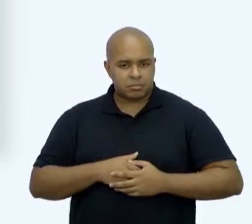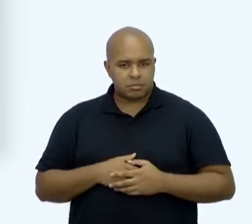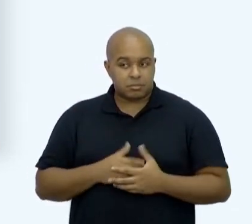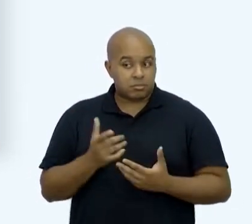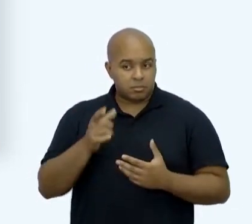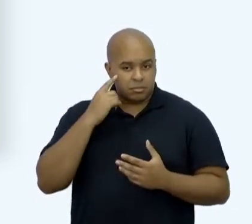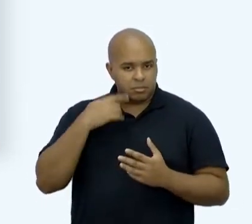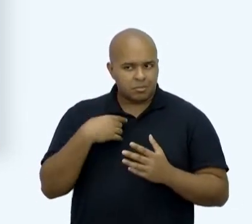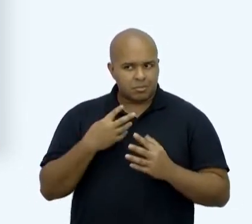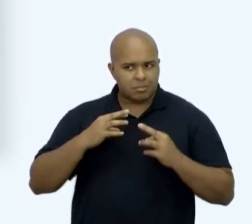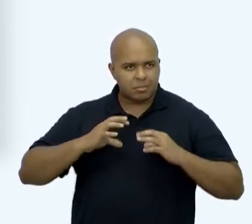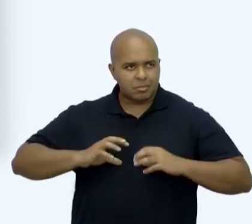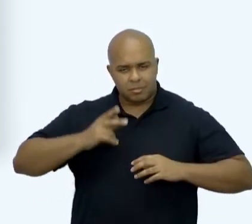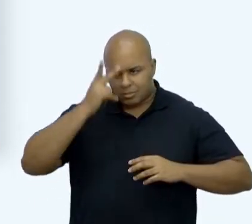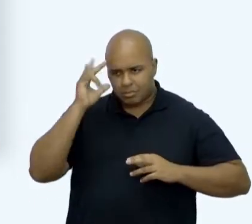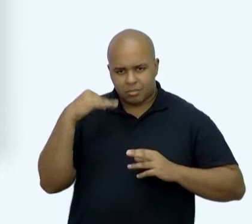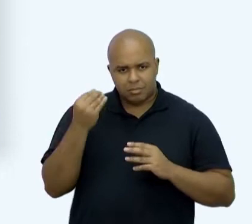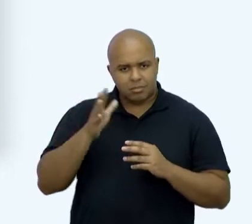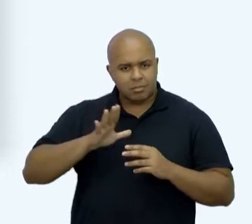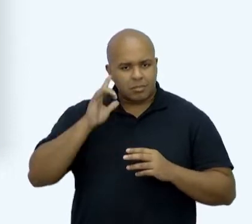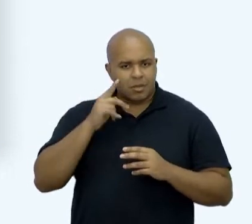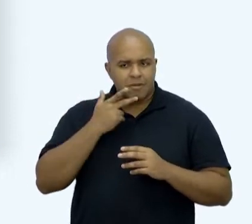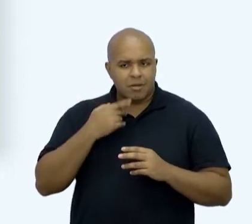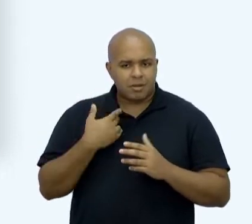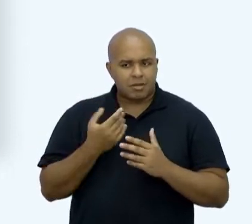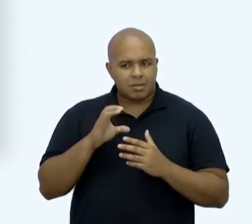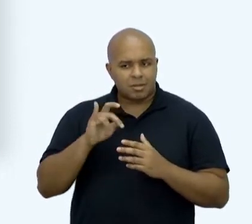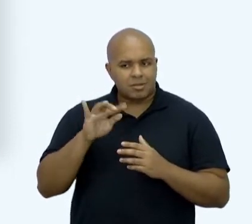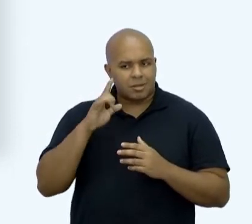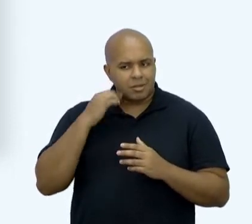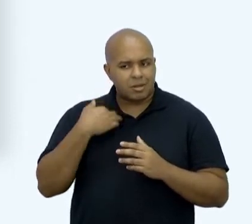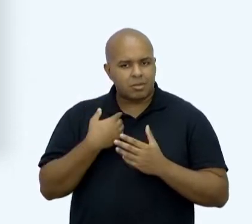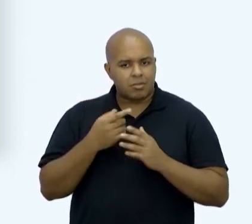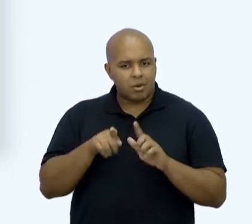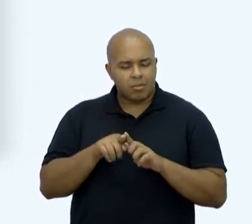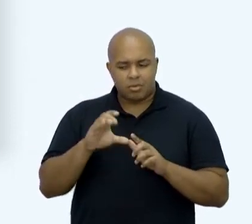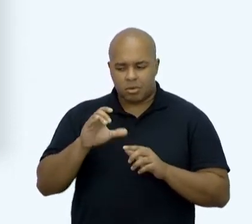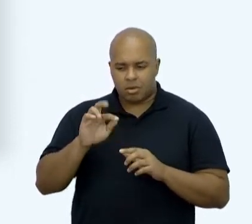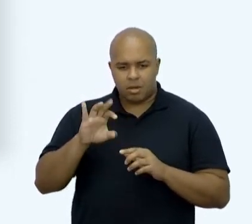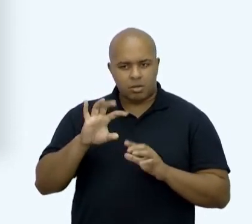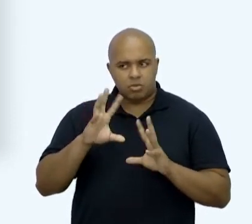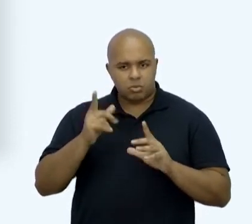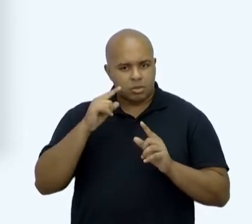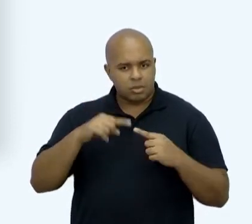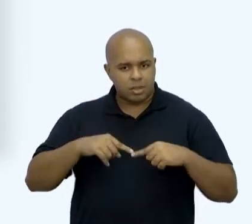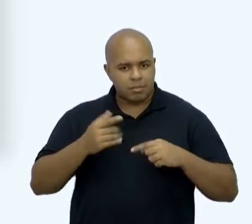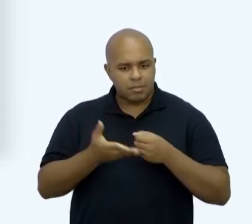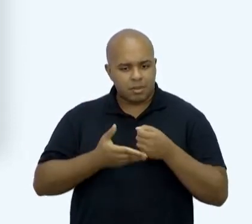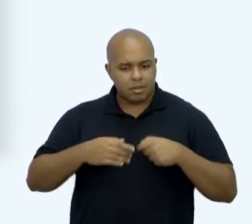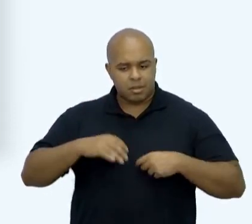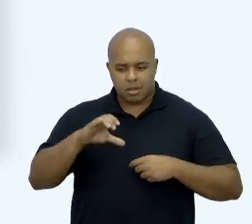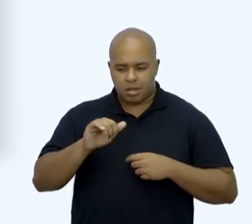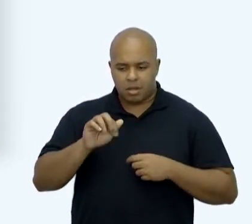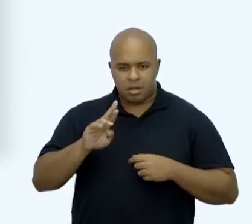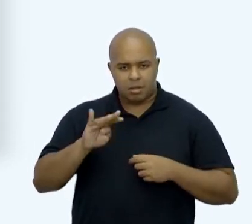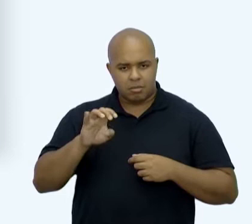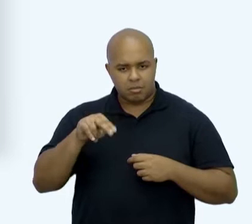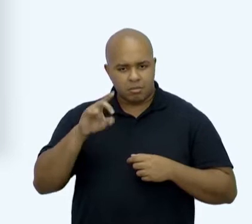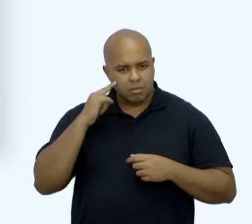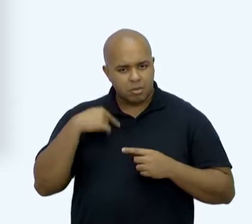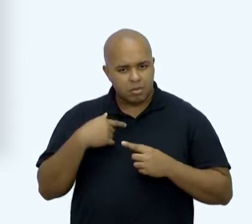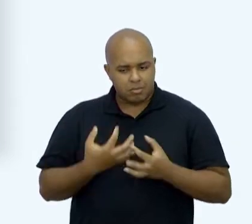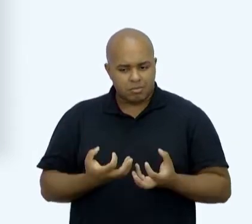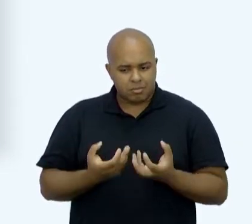a civilização atual eu a chamo de civilização do carbono. Tudo o que nós fazemos está baseado em carbono à base